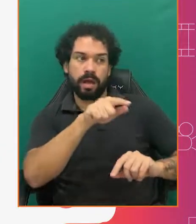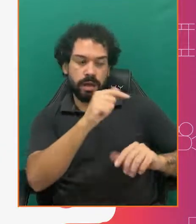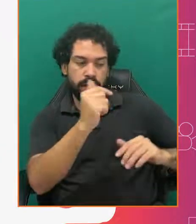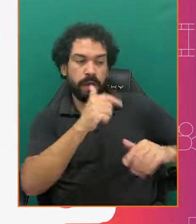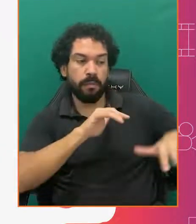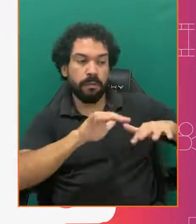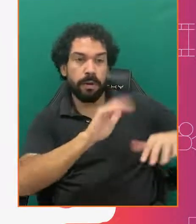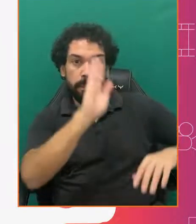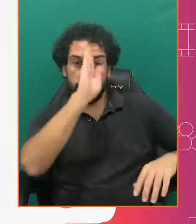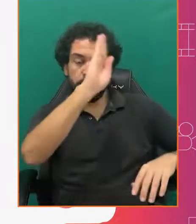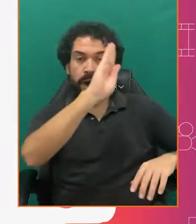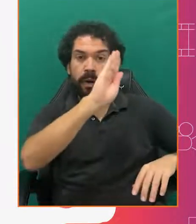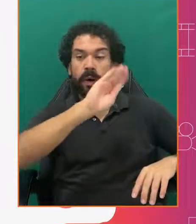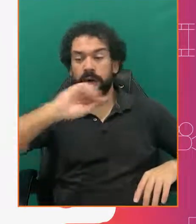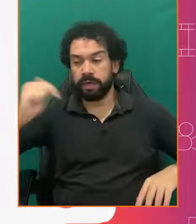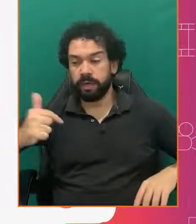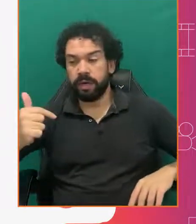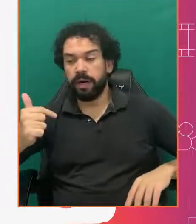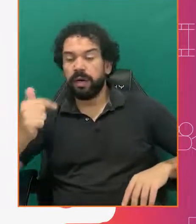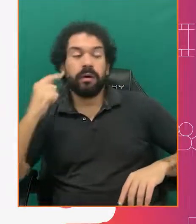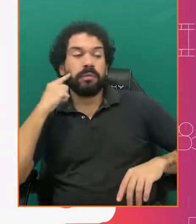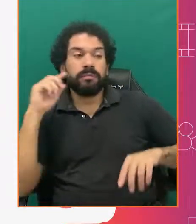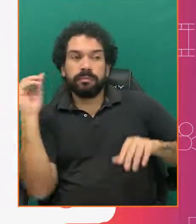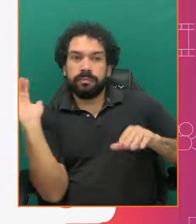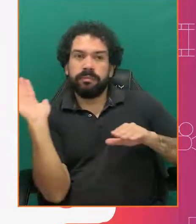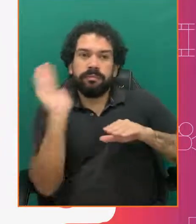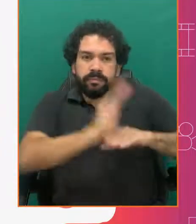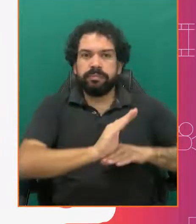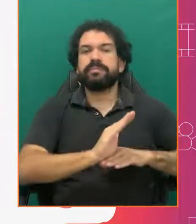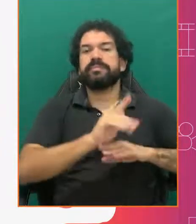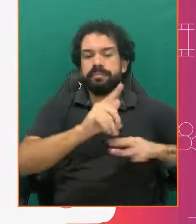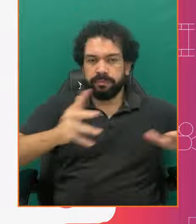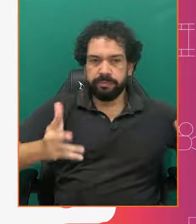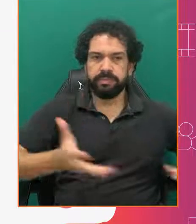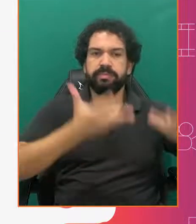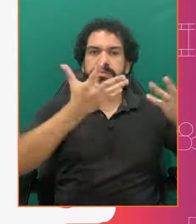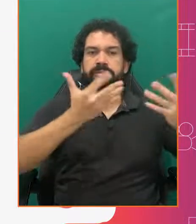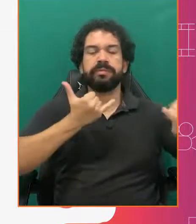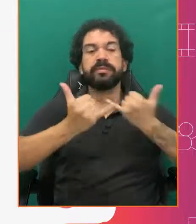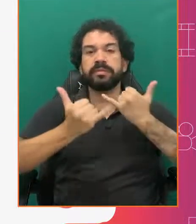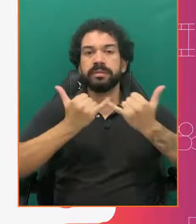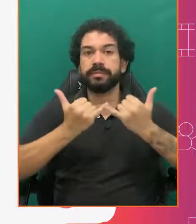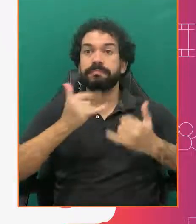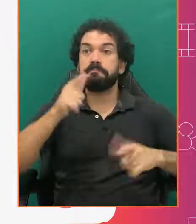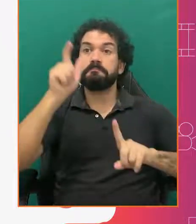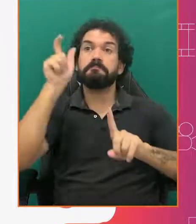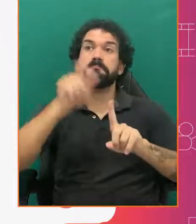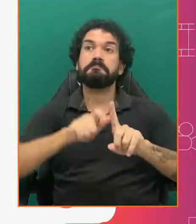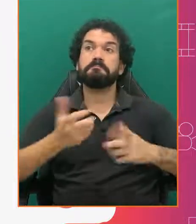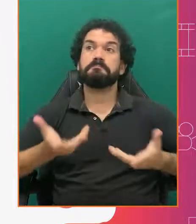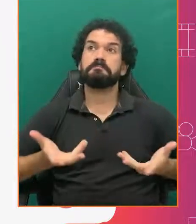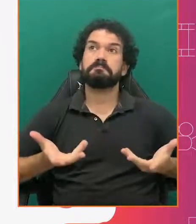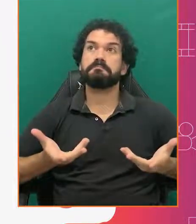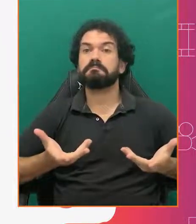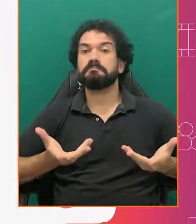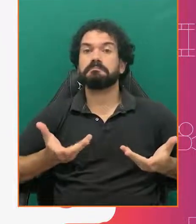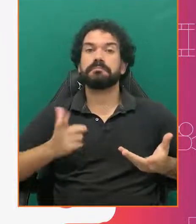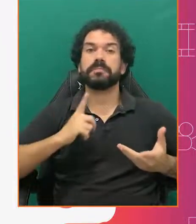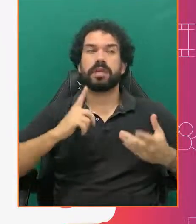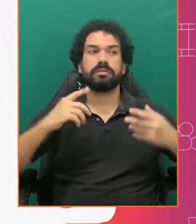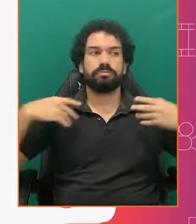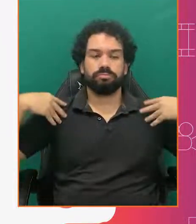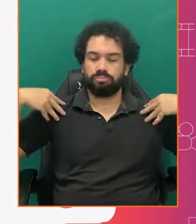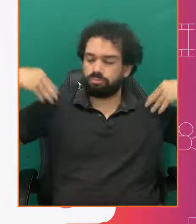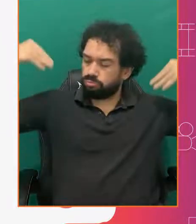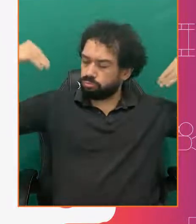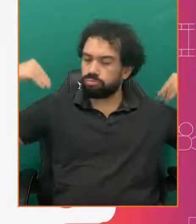principal, reagindo a ela. Então, se um personagem, por exemplo, tem uma